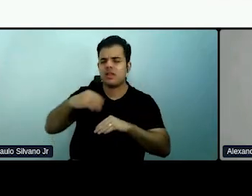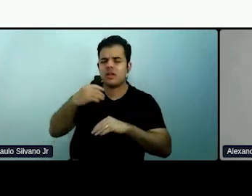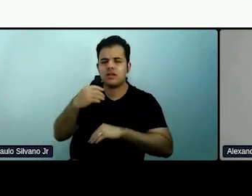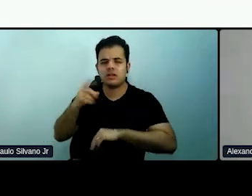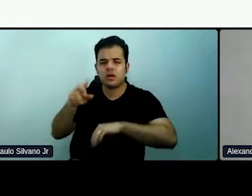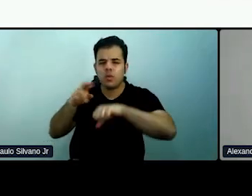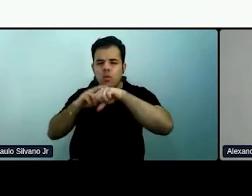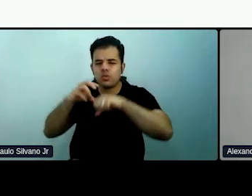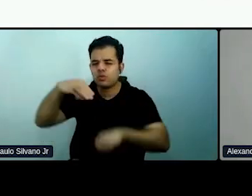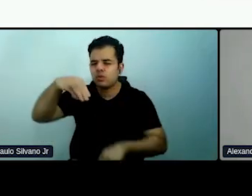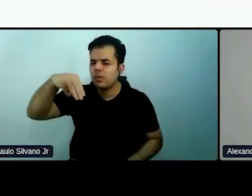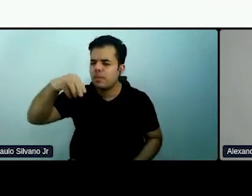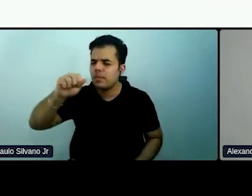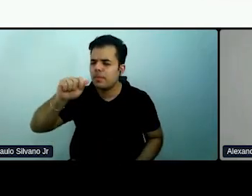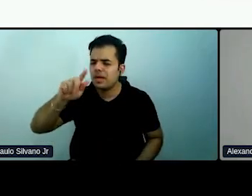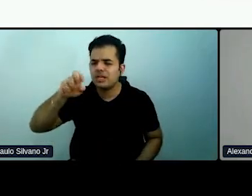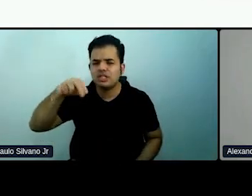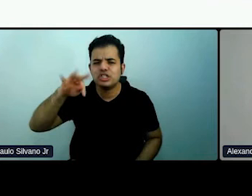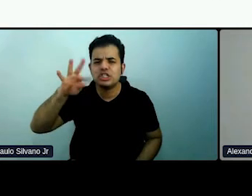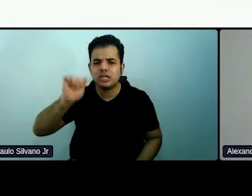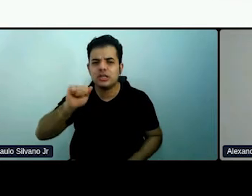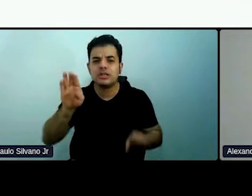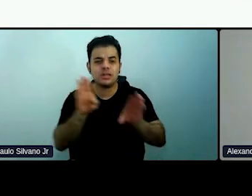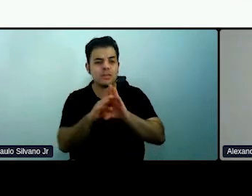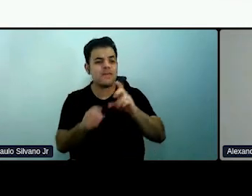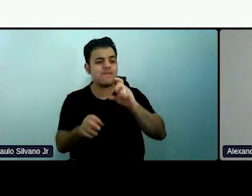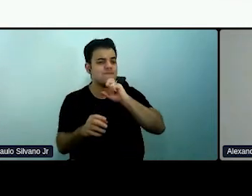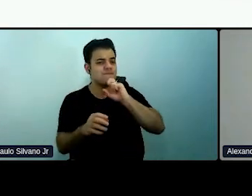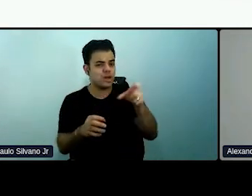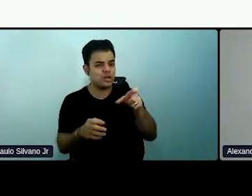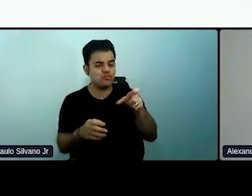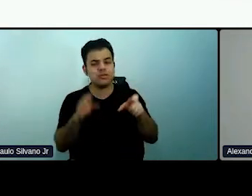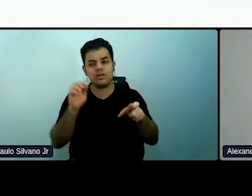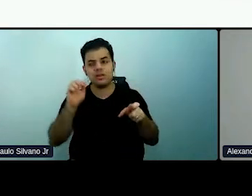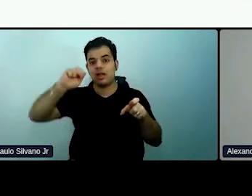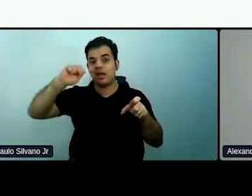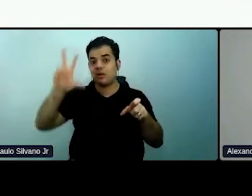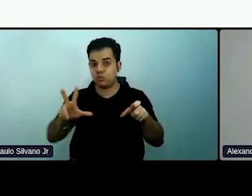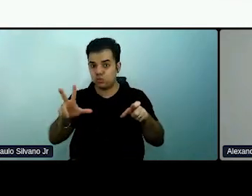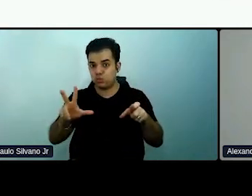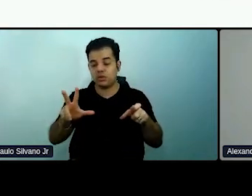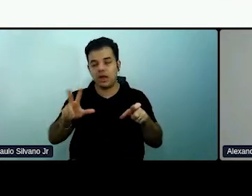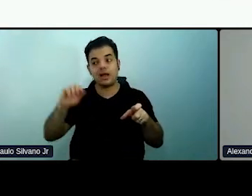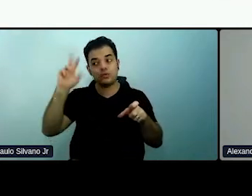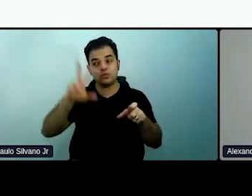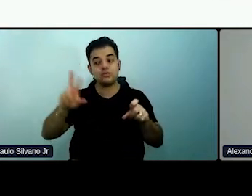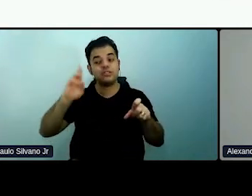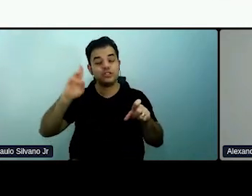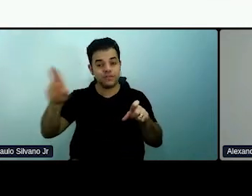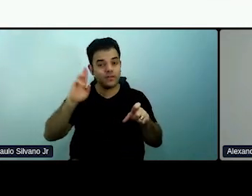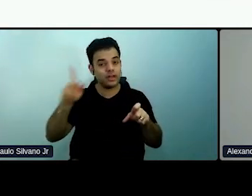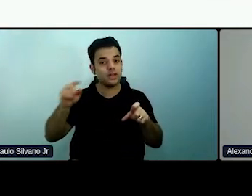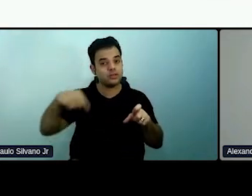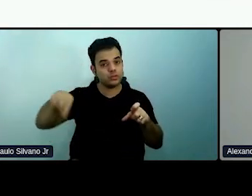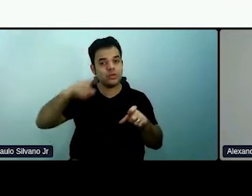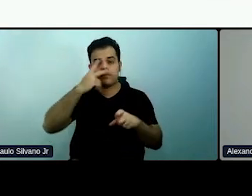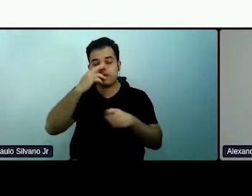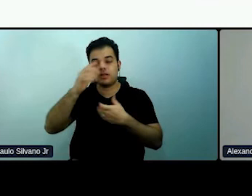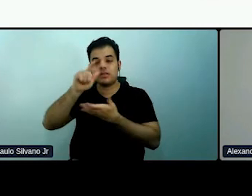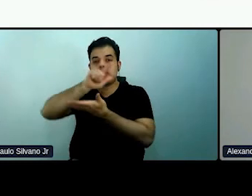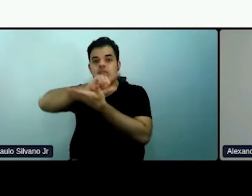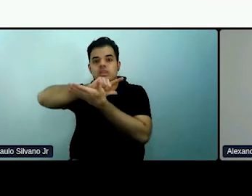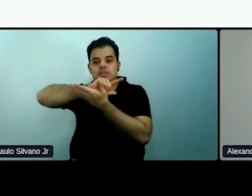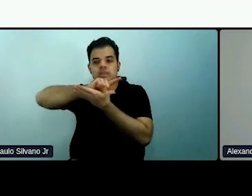em muitos do nosso ecossistema, o verde, o azul, que é um azul muito especial para a gente, né? De limpar o